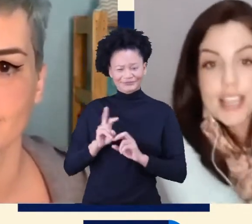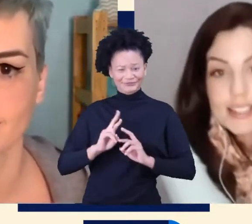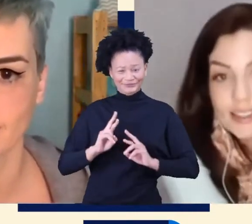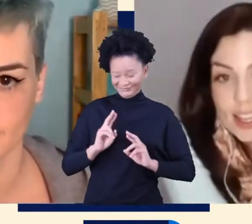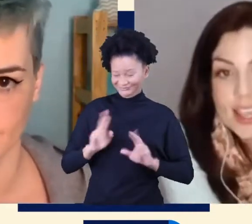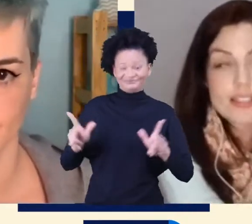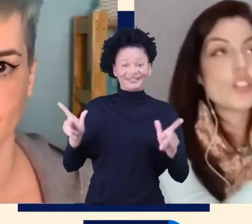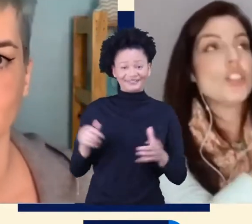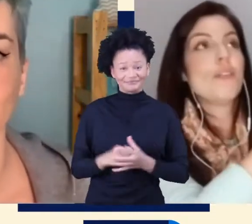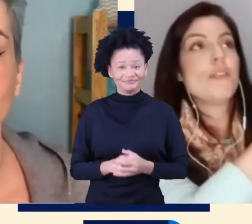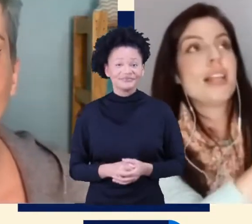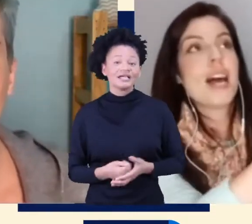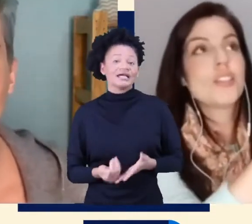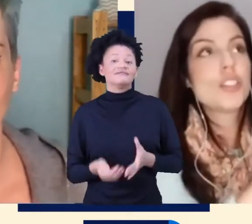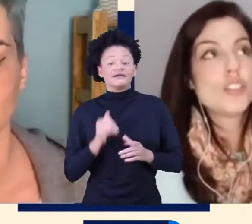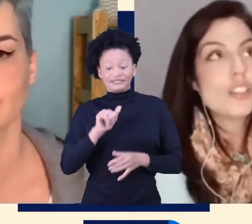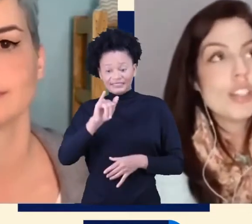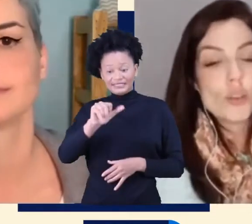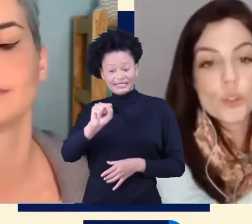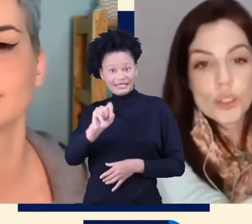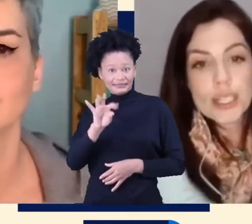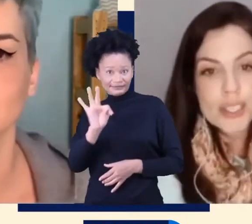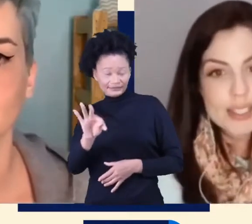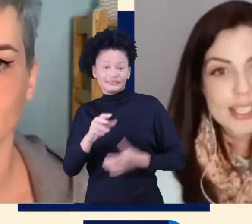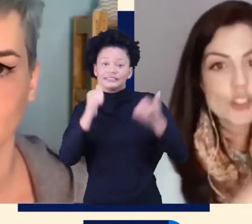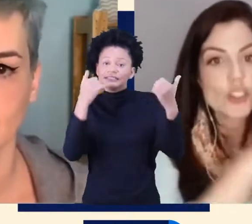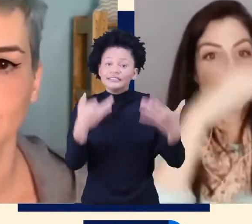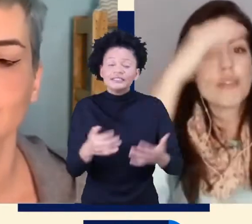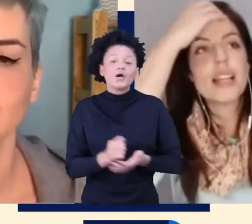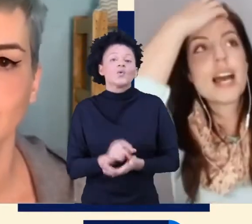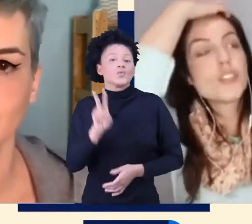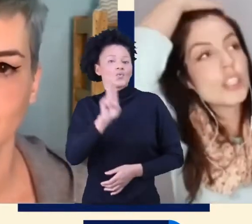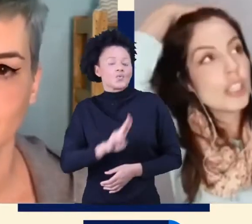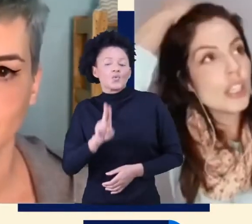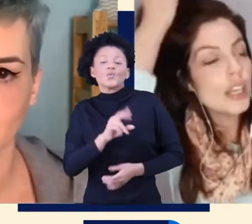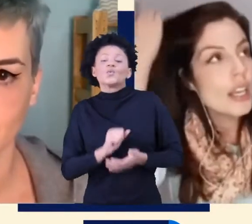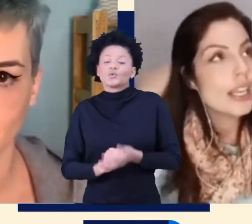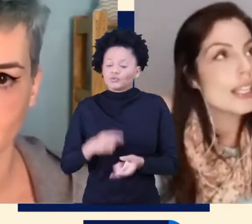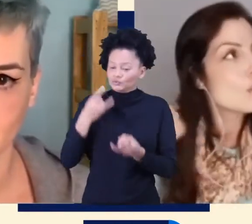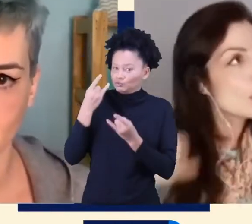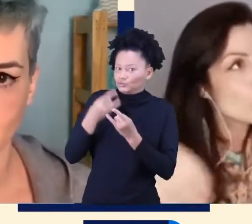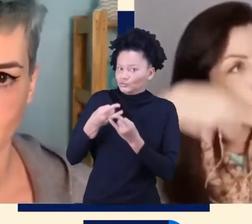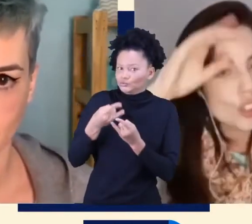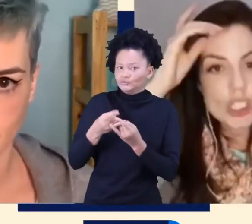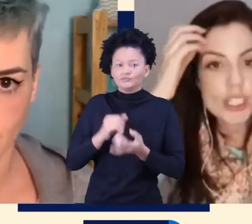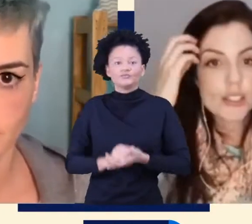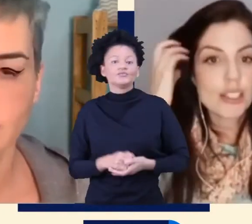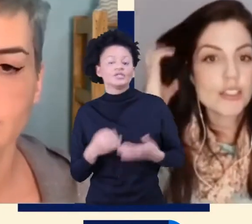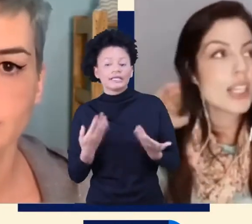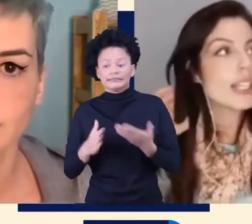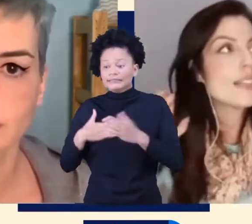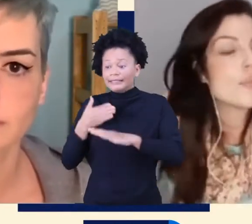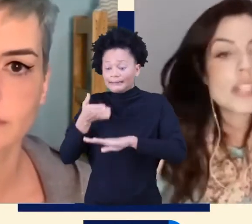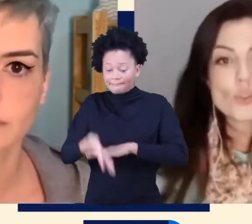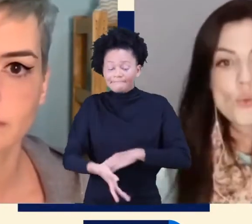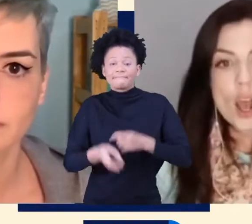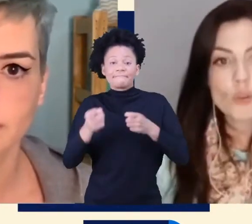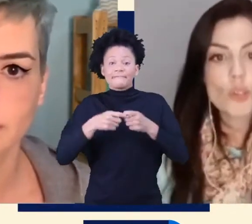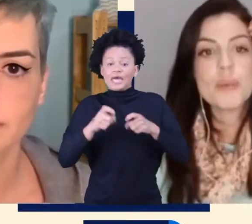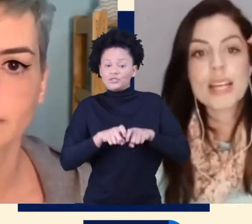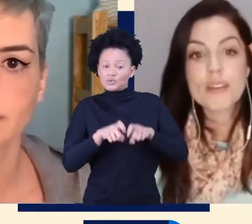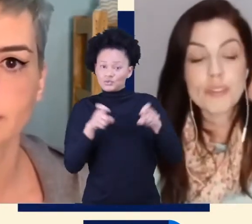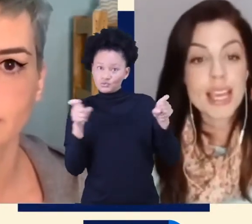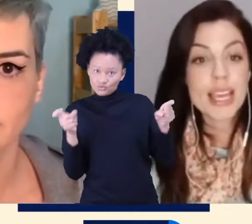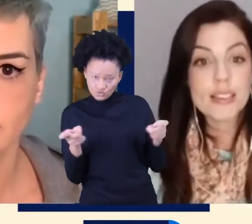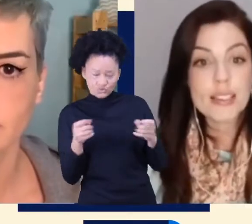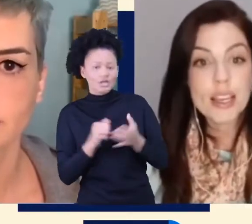de ISTs, a gente vai falar de uso da camisinha, a gente vai falar de ir ao ginecologista, de relação sexual,